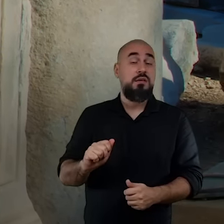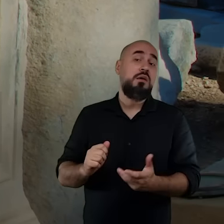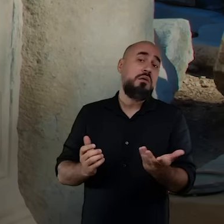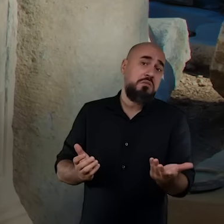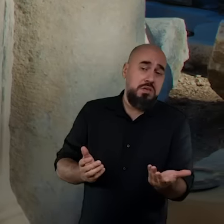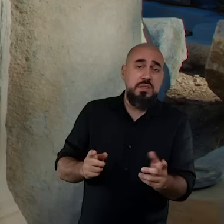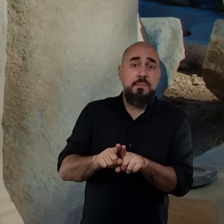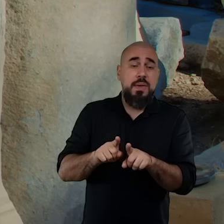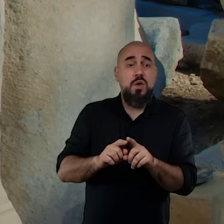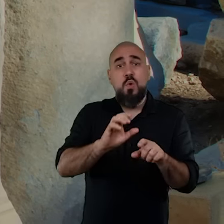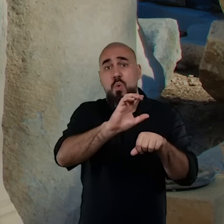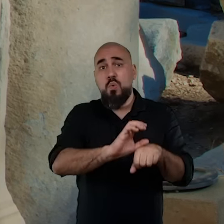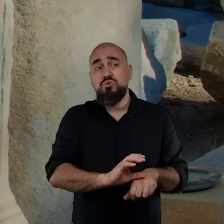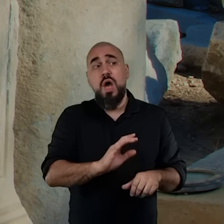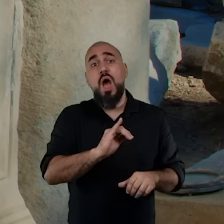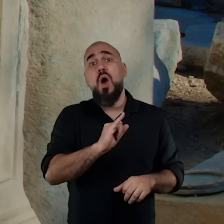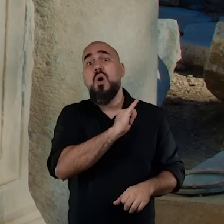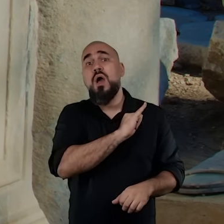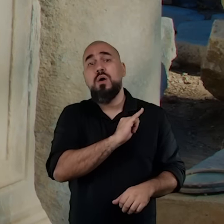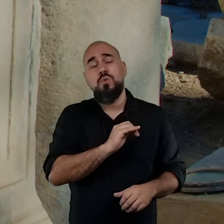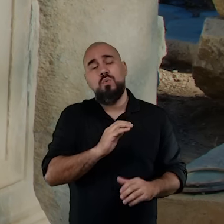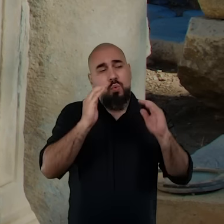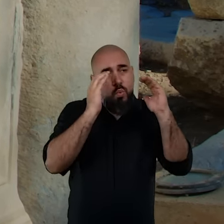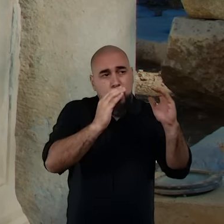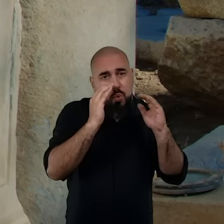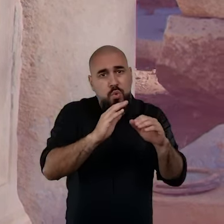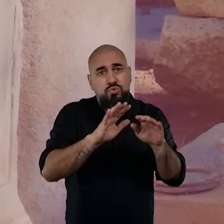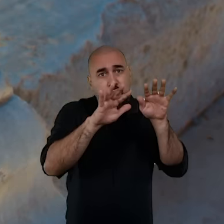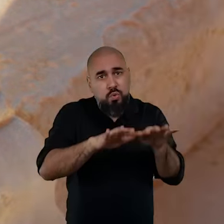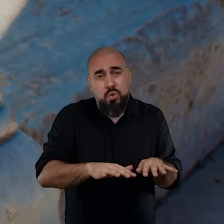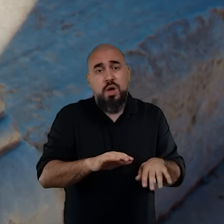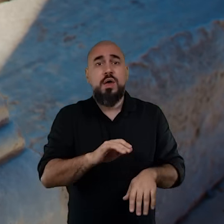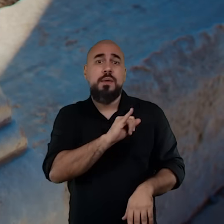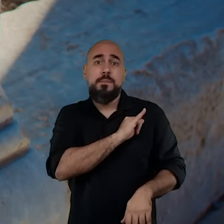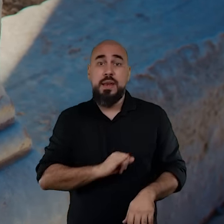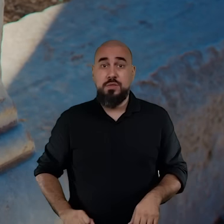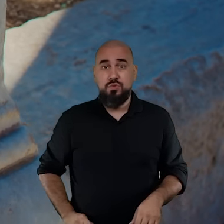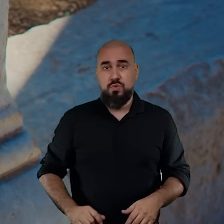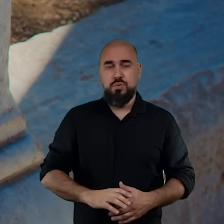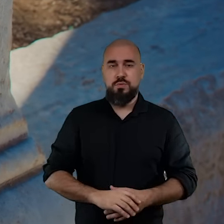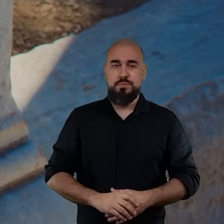a Artemis e ainda o culto ao imperador Domiciano.